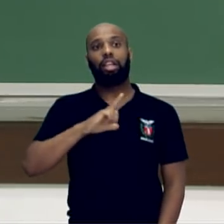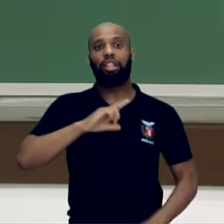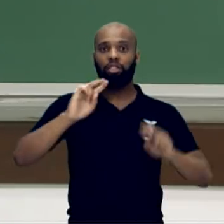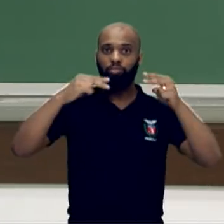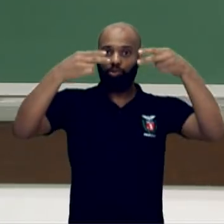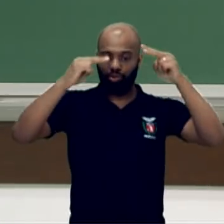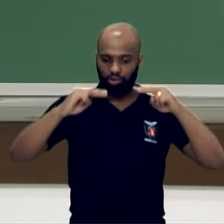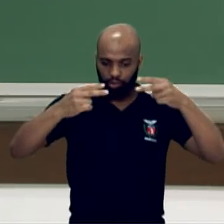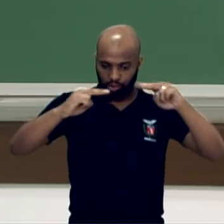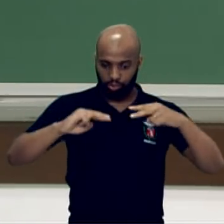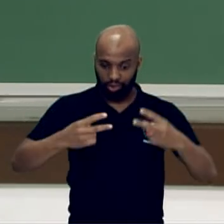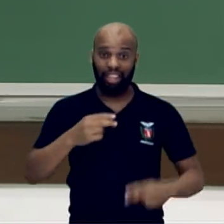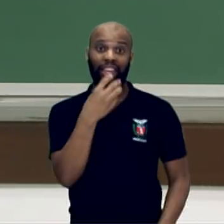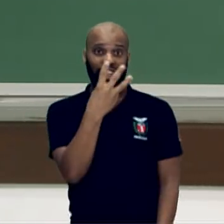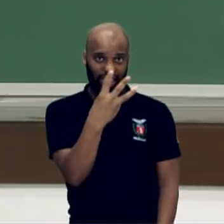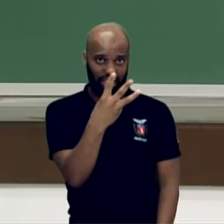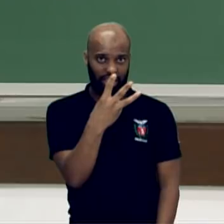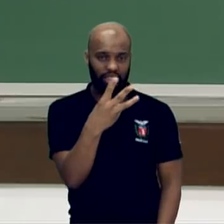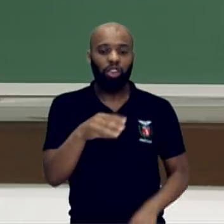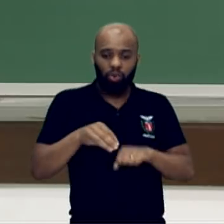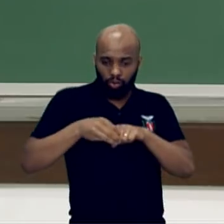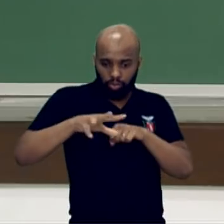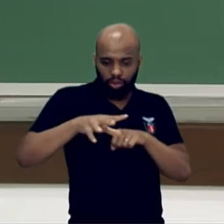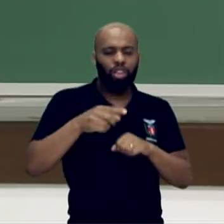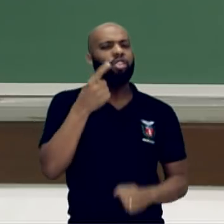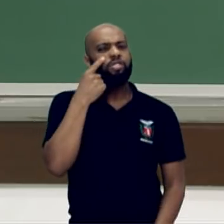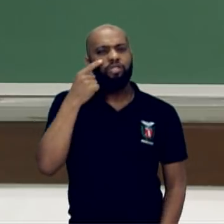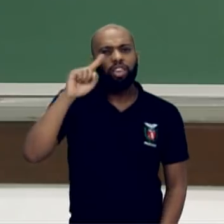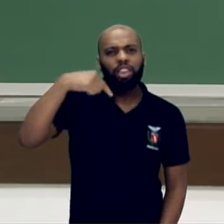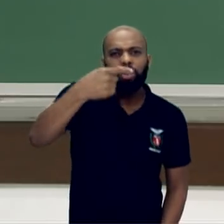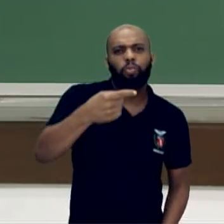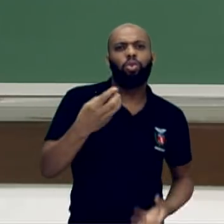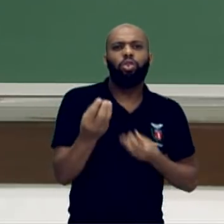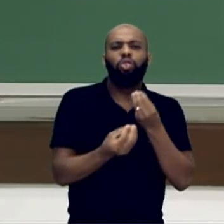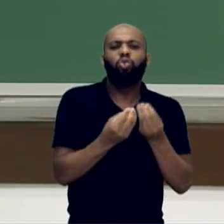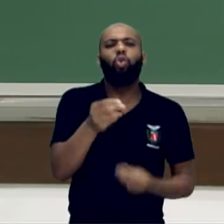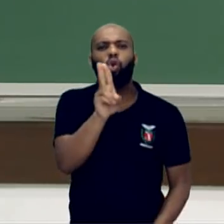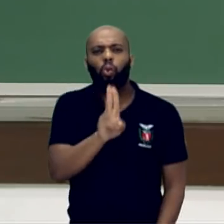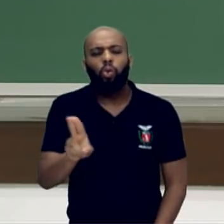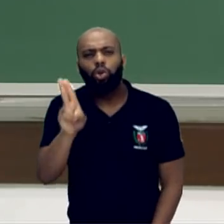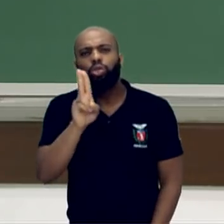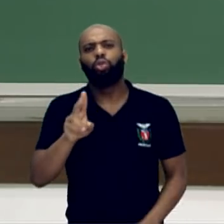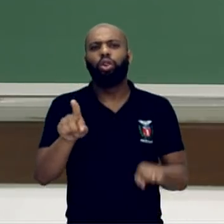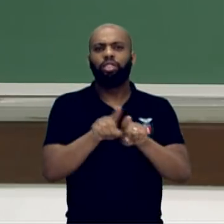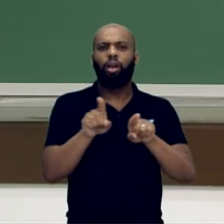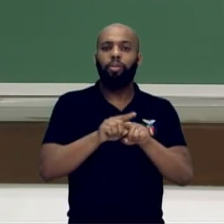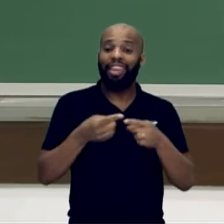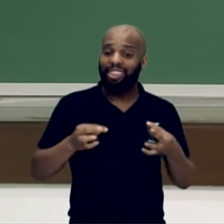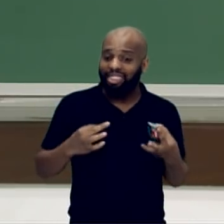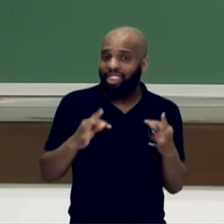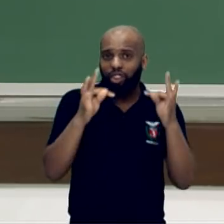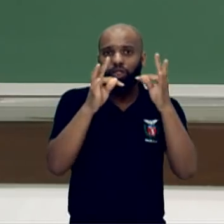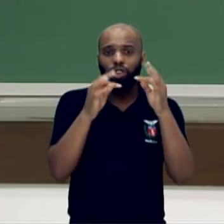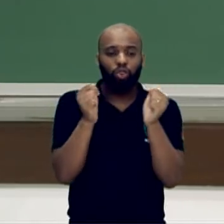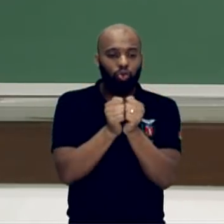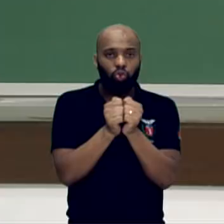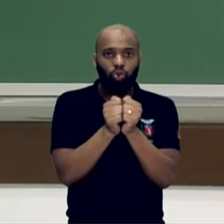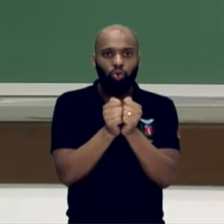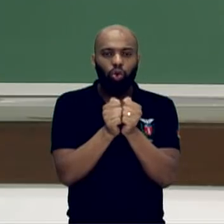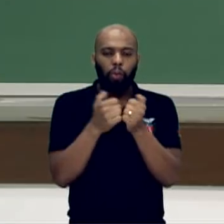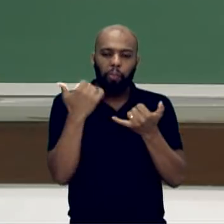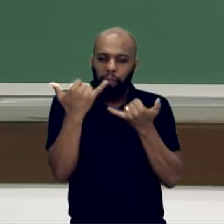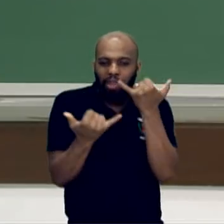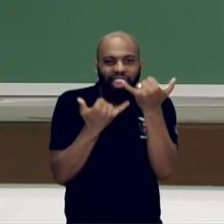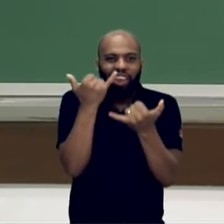aqui, depois vejam como foi usado a tecnologia para brincar com esses poemas que